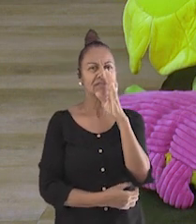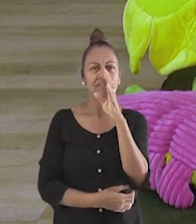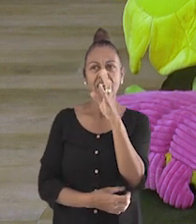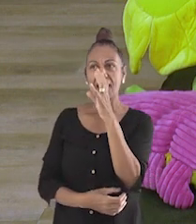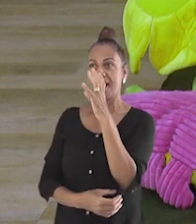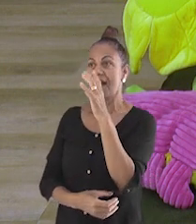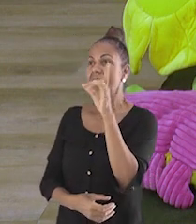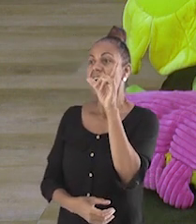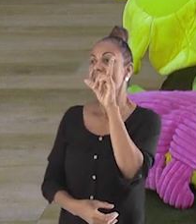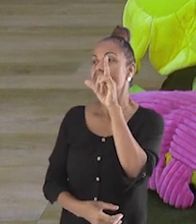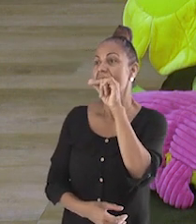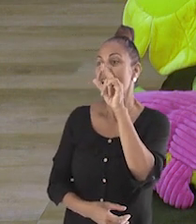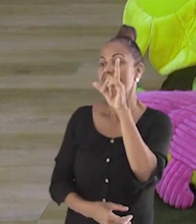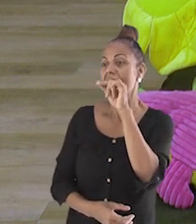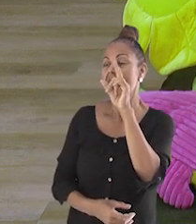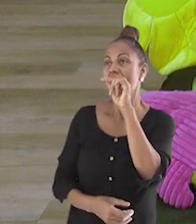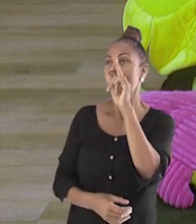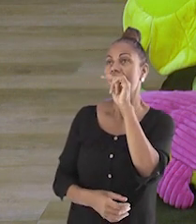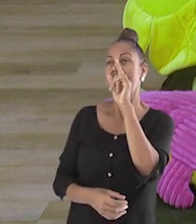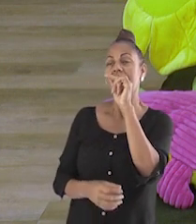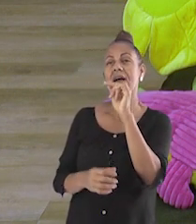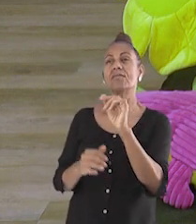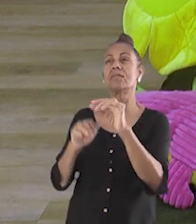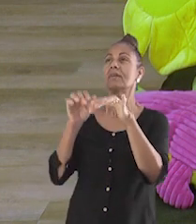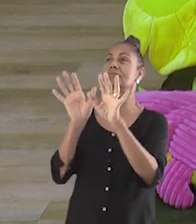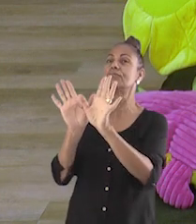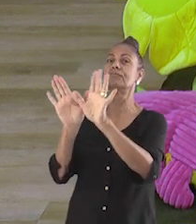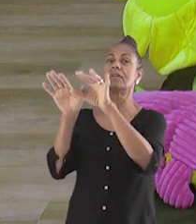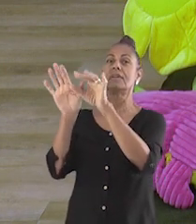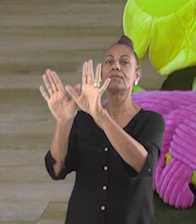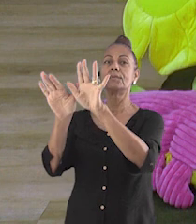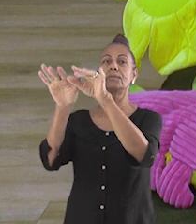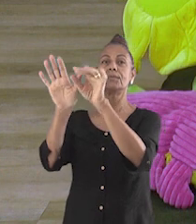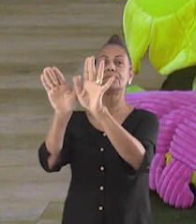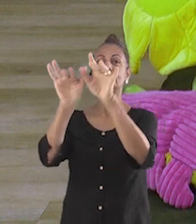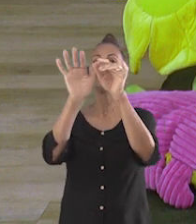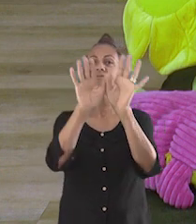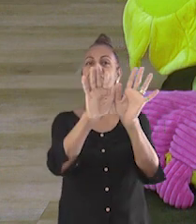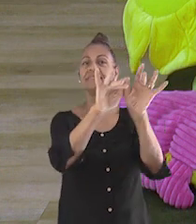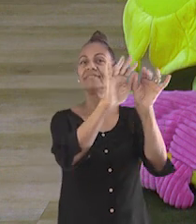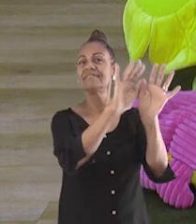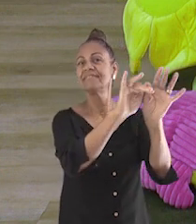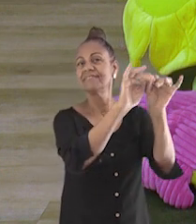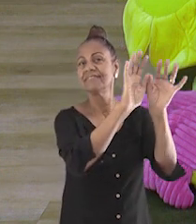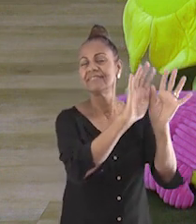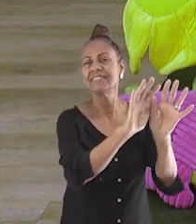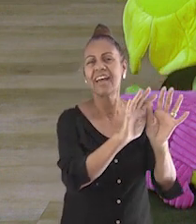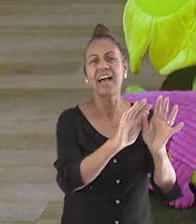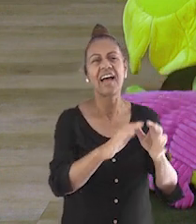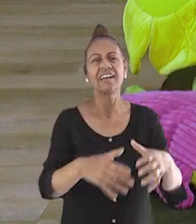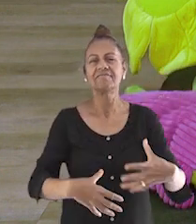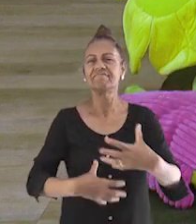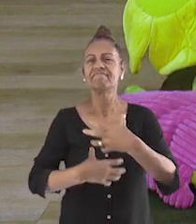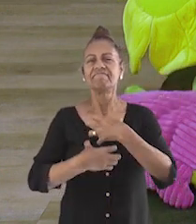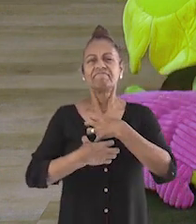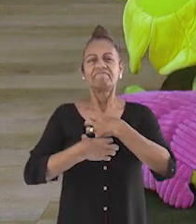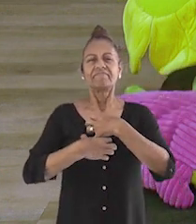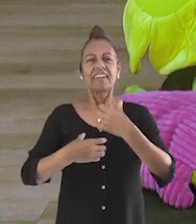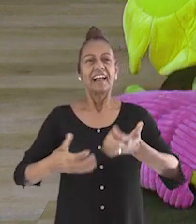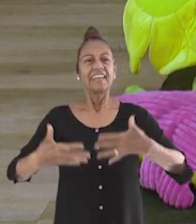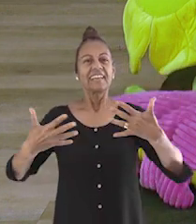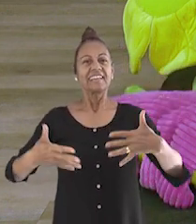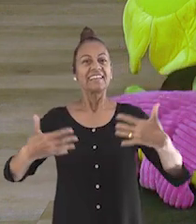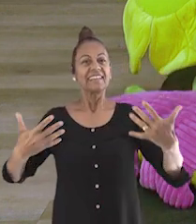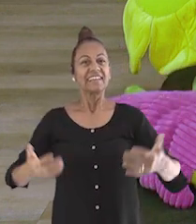com tanta beleza para admirar, enquanto os pássaros ficavam no céu